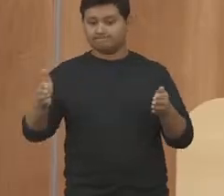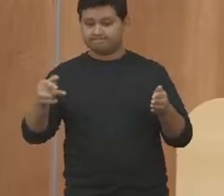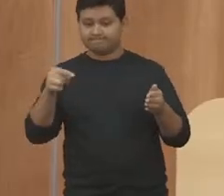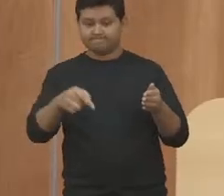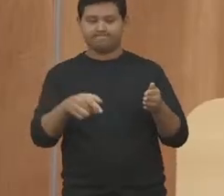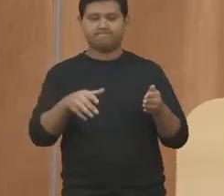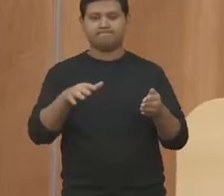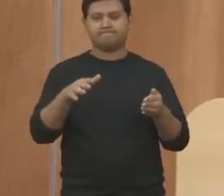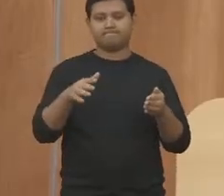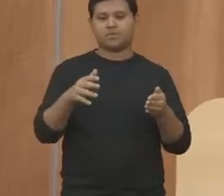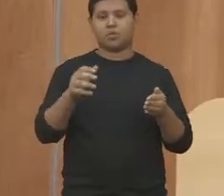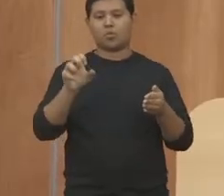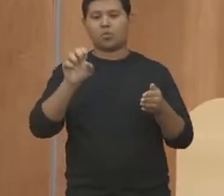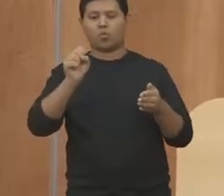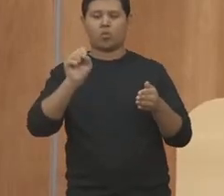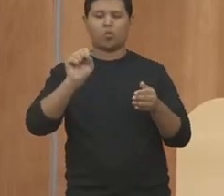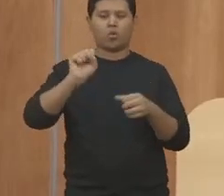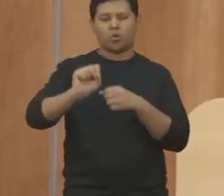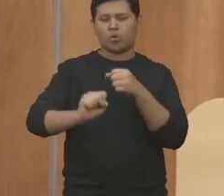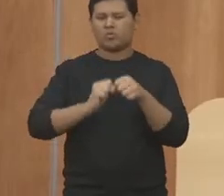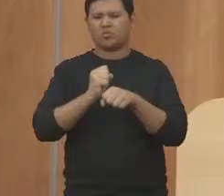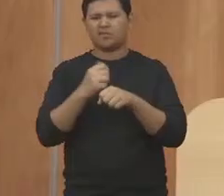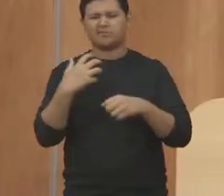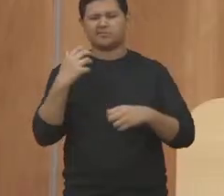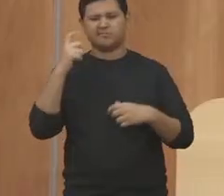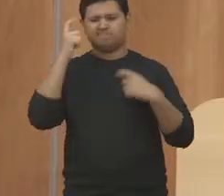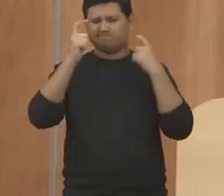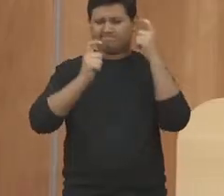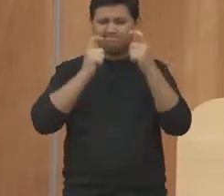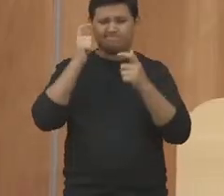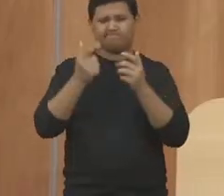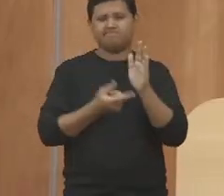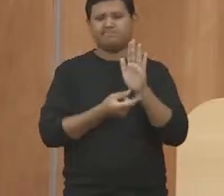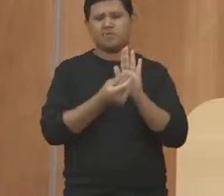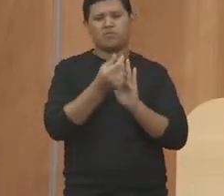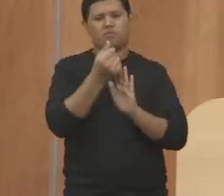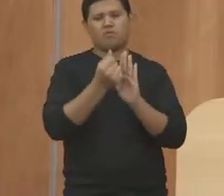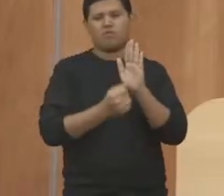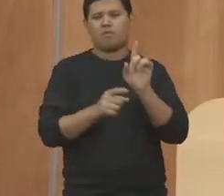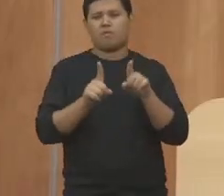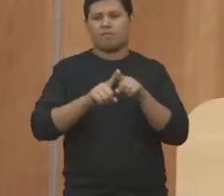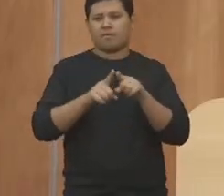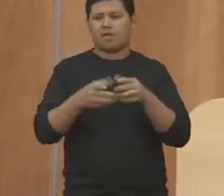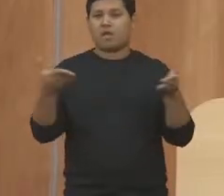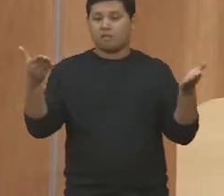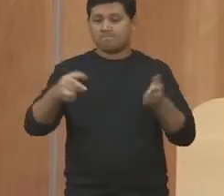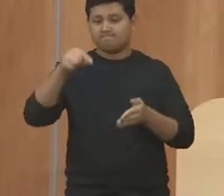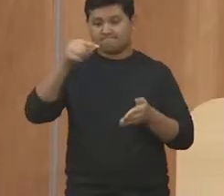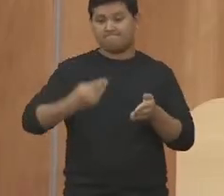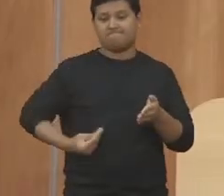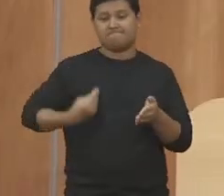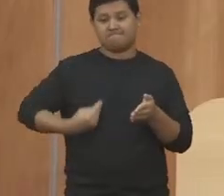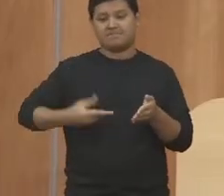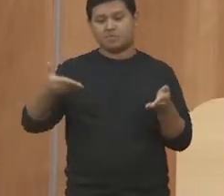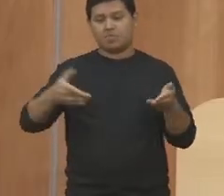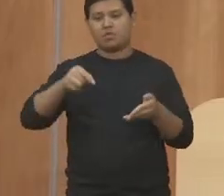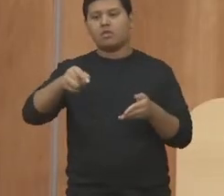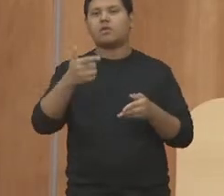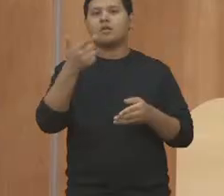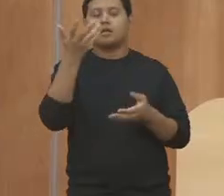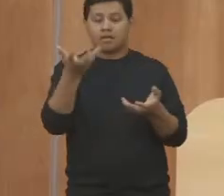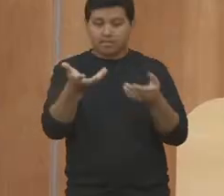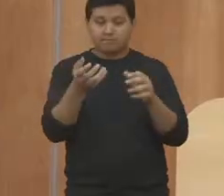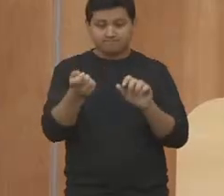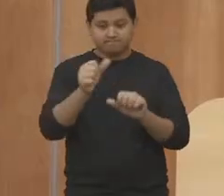de pelo menos 8 anos de frustrações financeiras reiteradas, cenário esse que a gente está tentando nesse momento